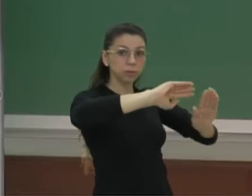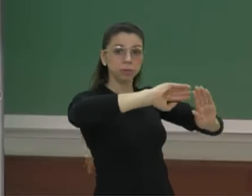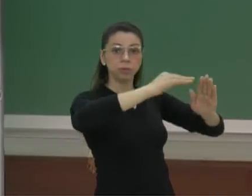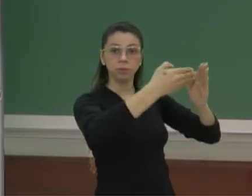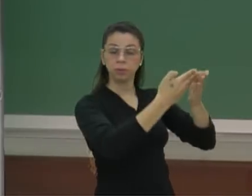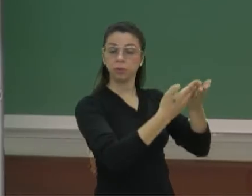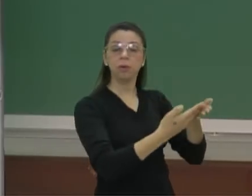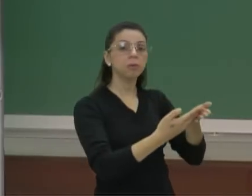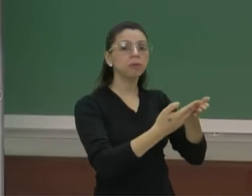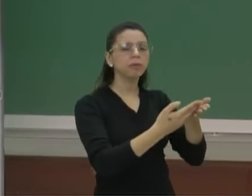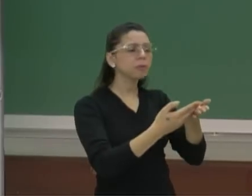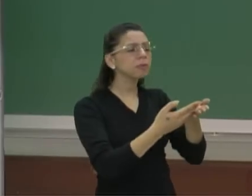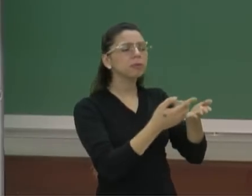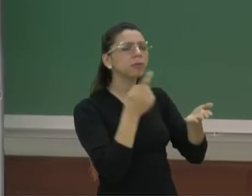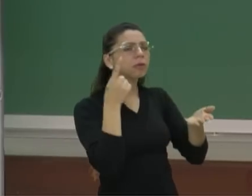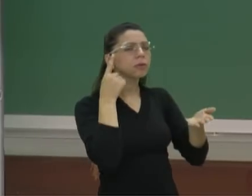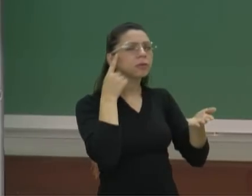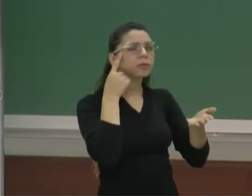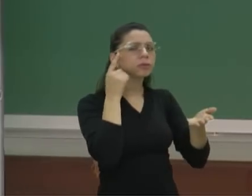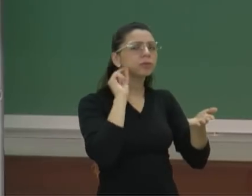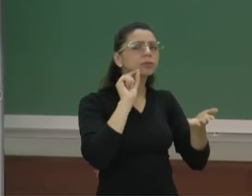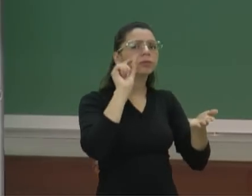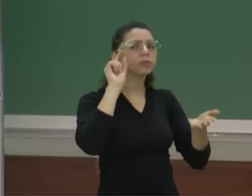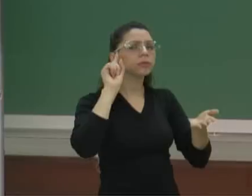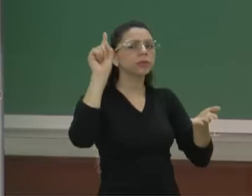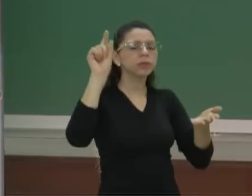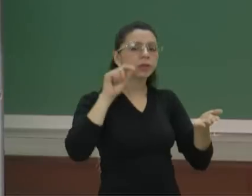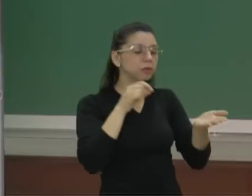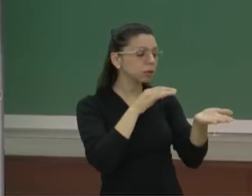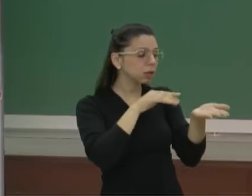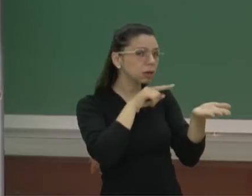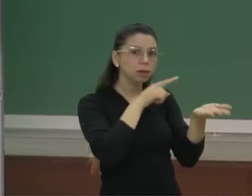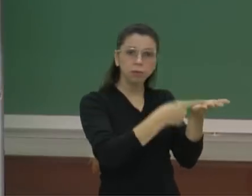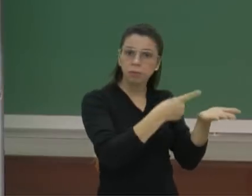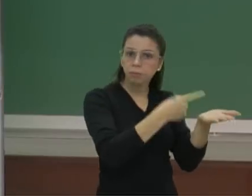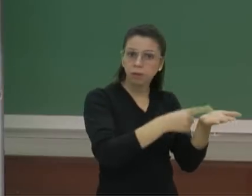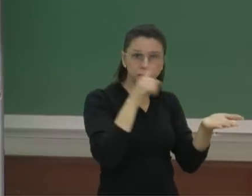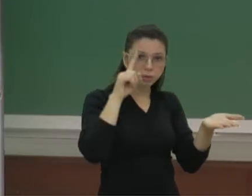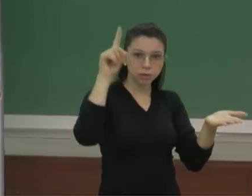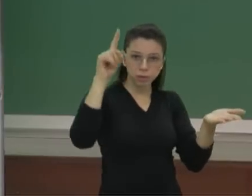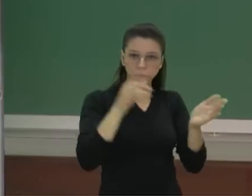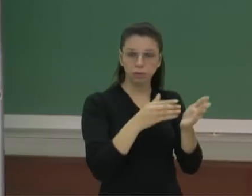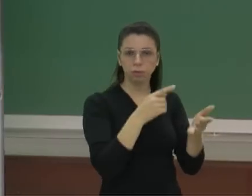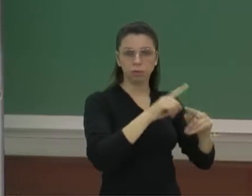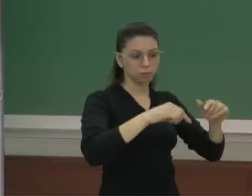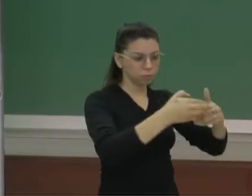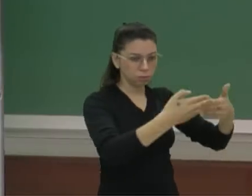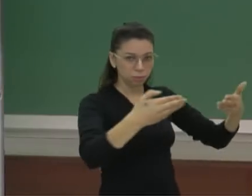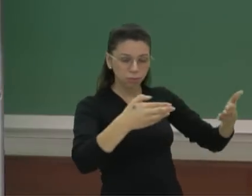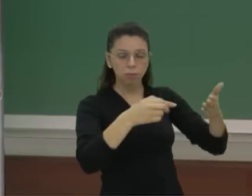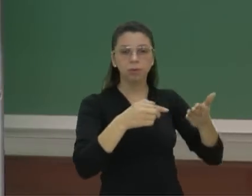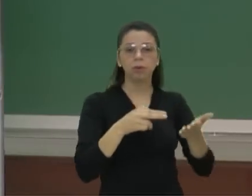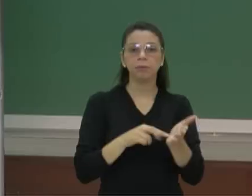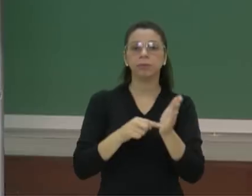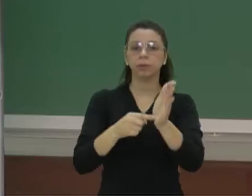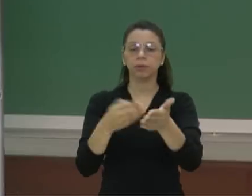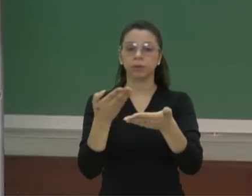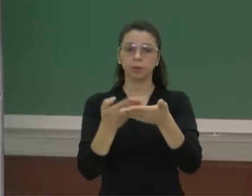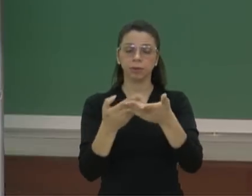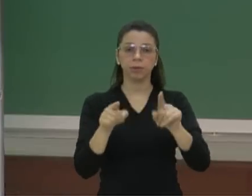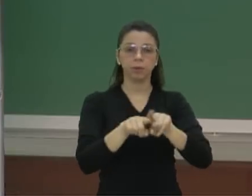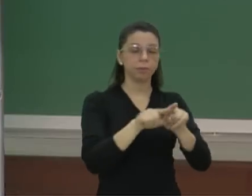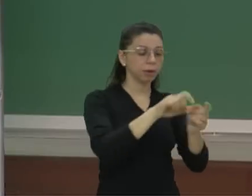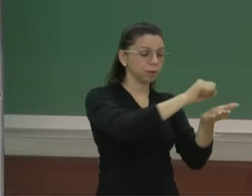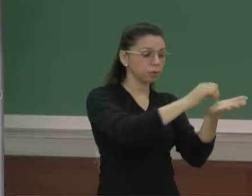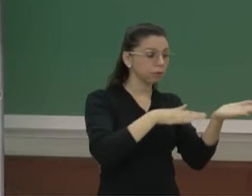eles disponibilizam o kit, onde vai ser entregue as apresentações, o material que eu apresento na aula, mais a lista